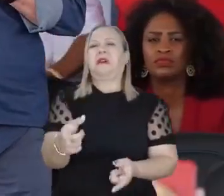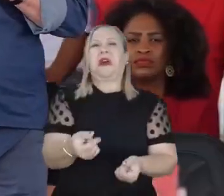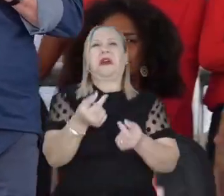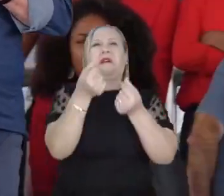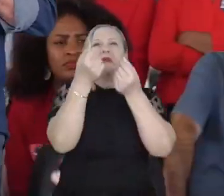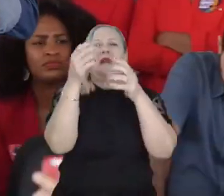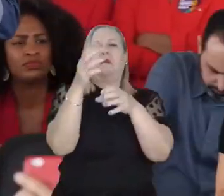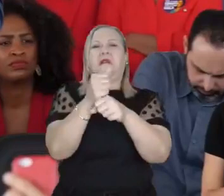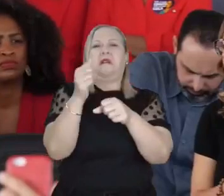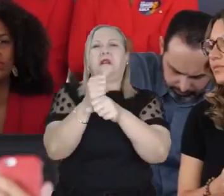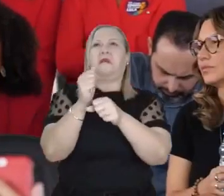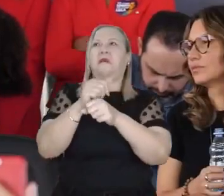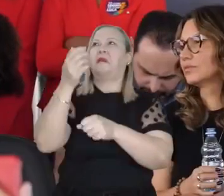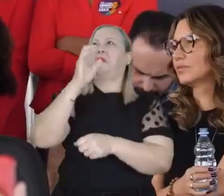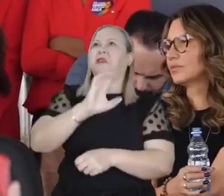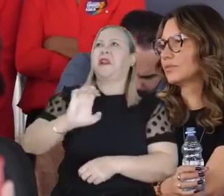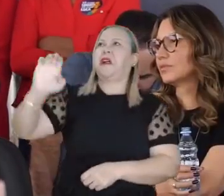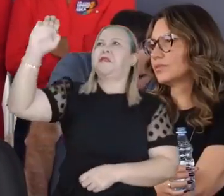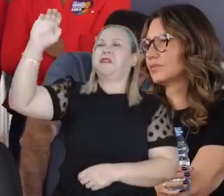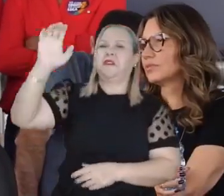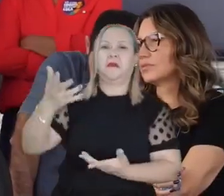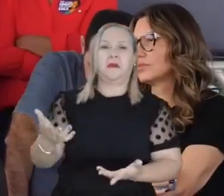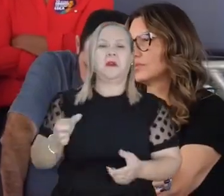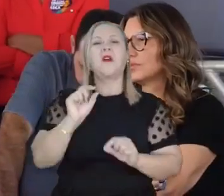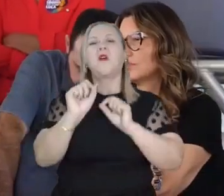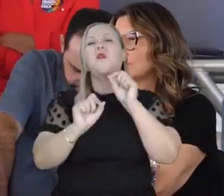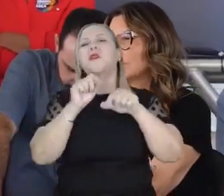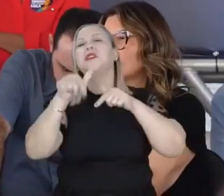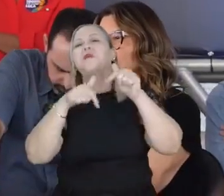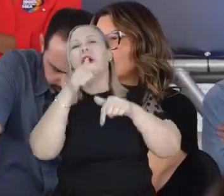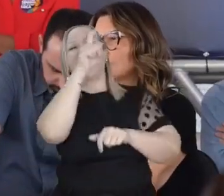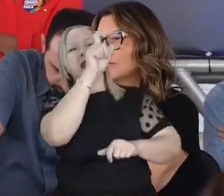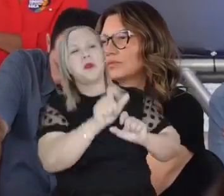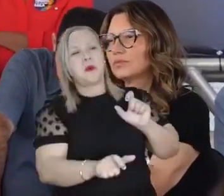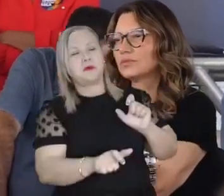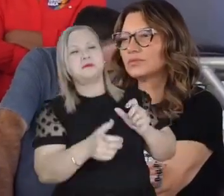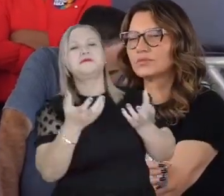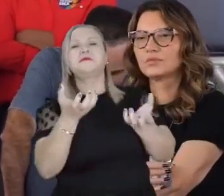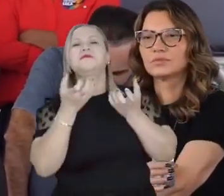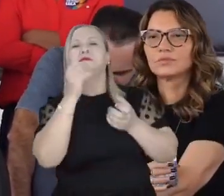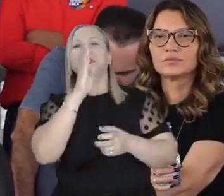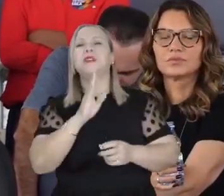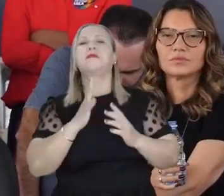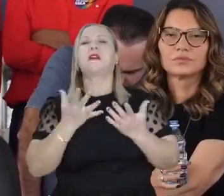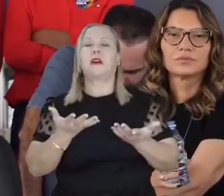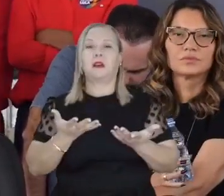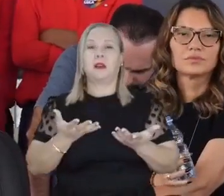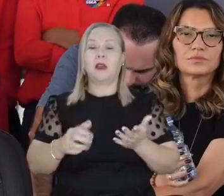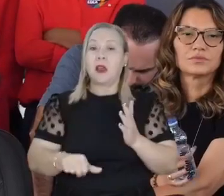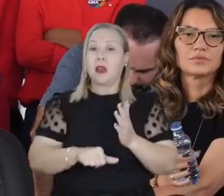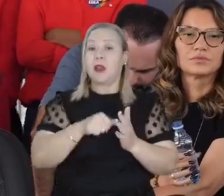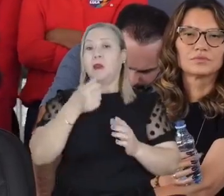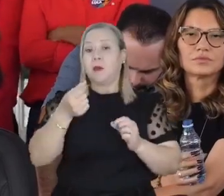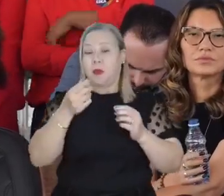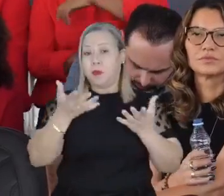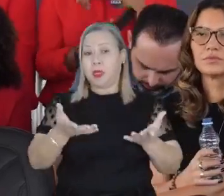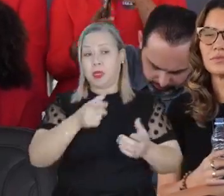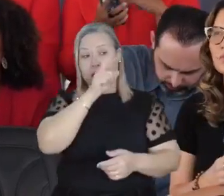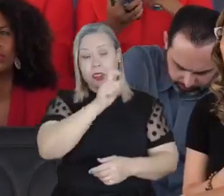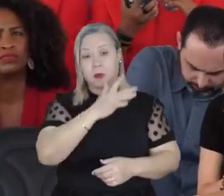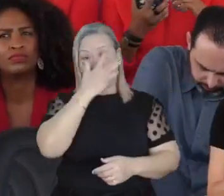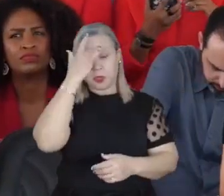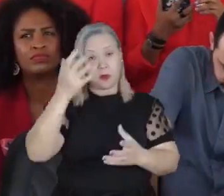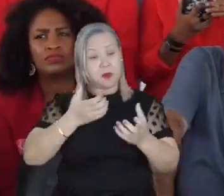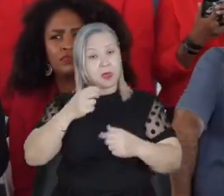que o trabalhador brasileiro quer? Primeiro, esse cidadão, ele quer ter uma casa. A casa é